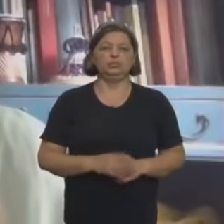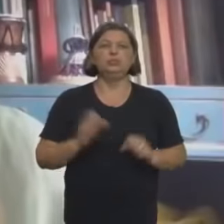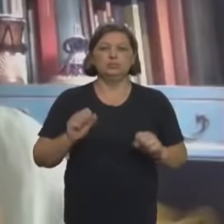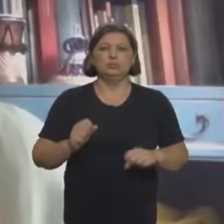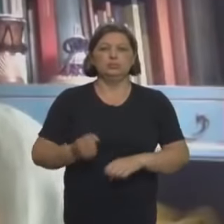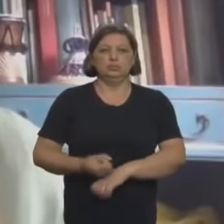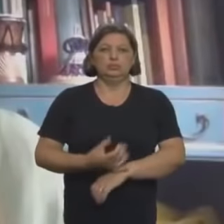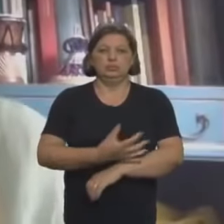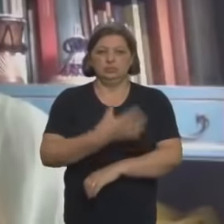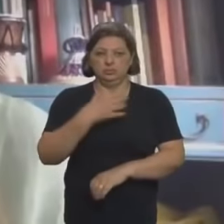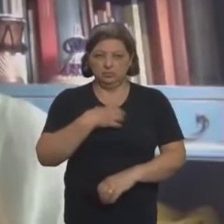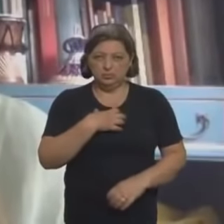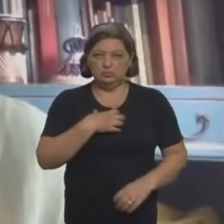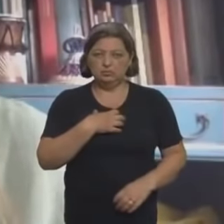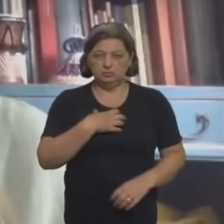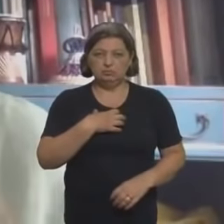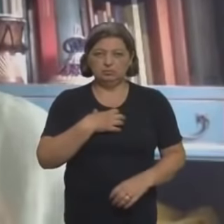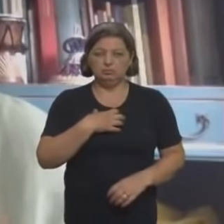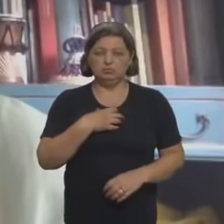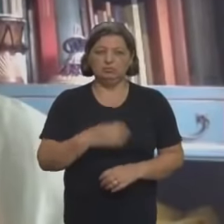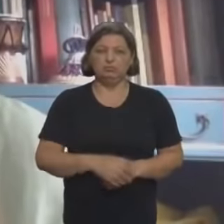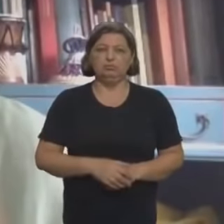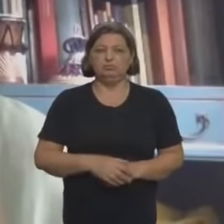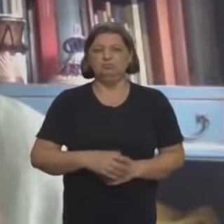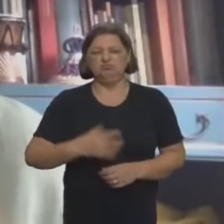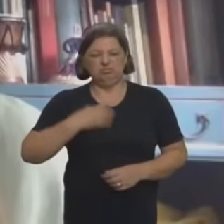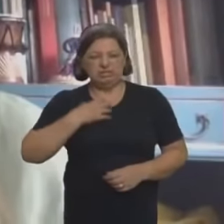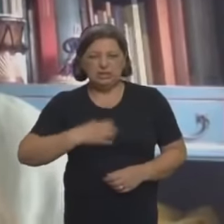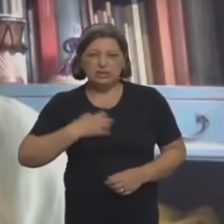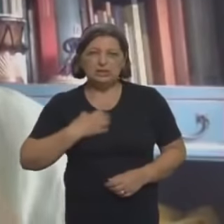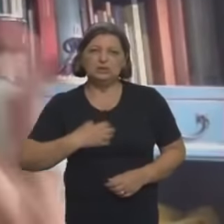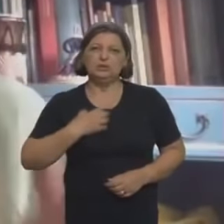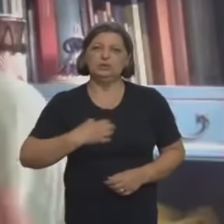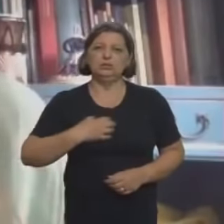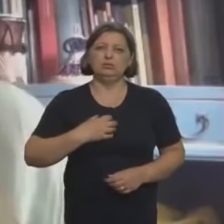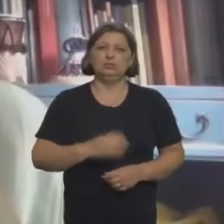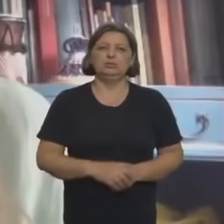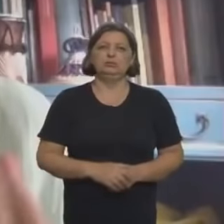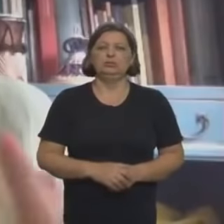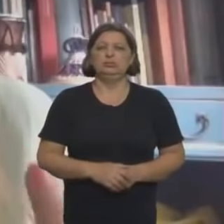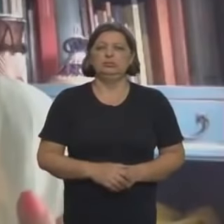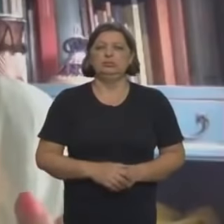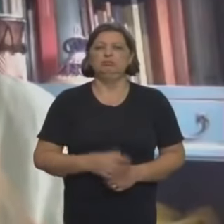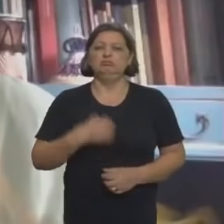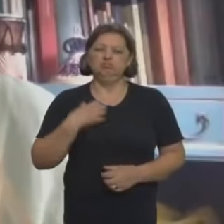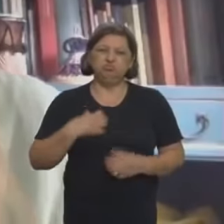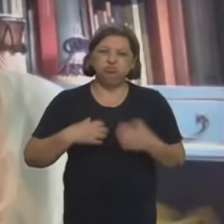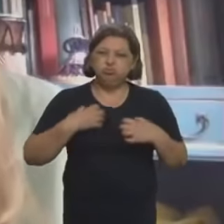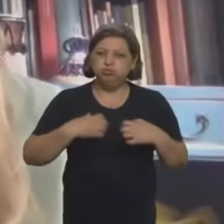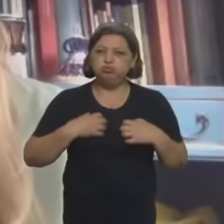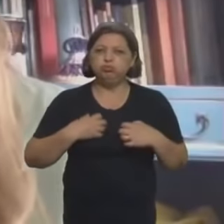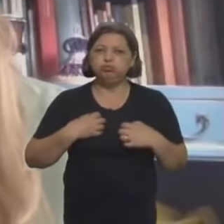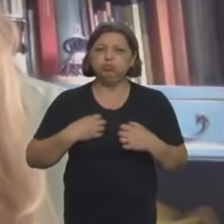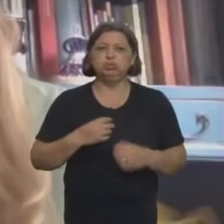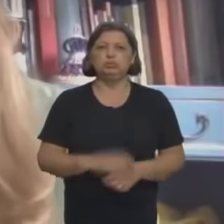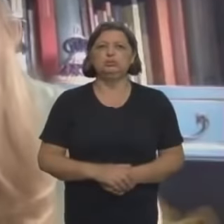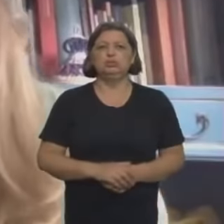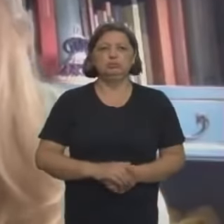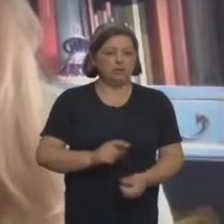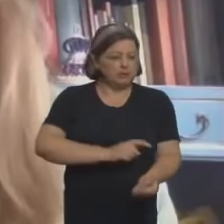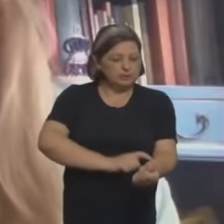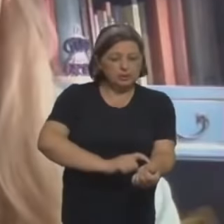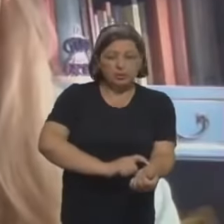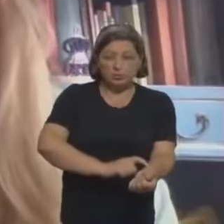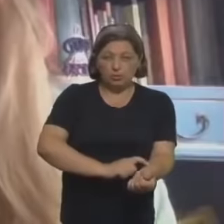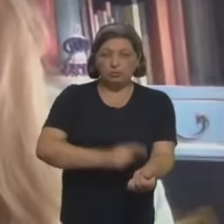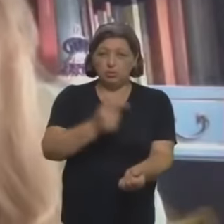emoção, né? A flor da pele, a raiva, né? A irritação, né? Então, eles estão vivenciando a raiva através de